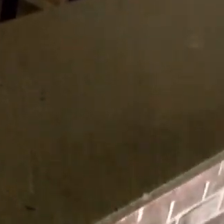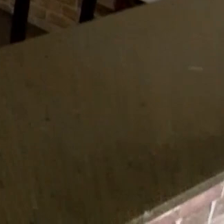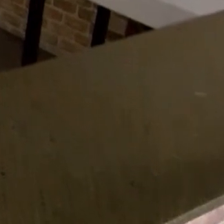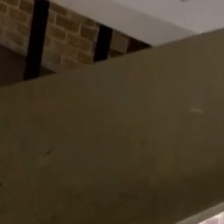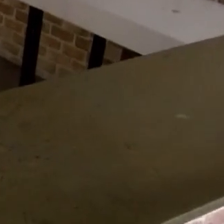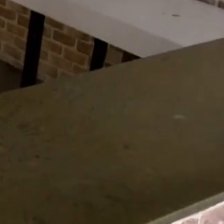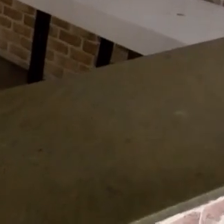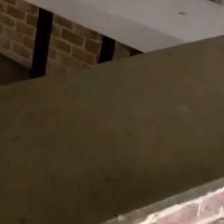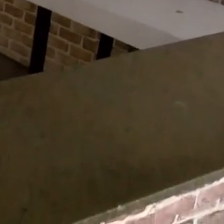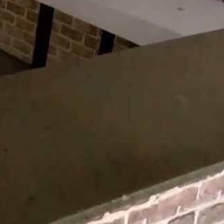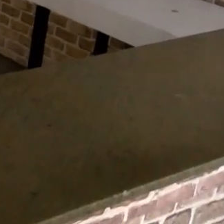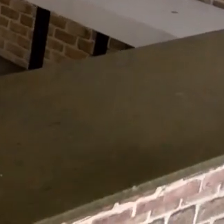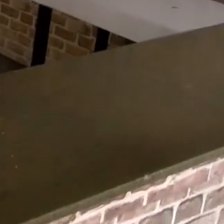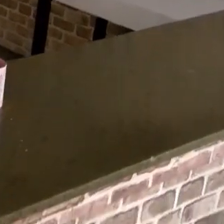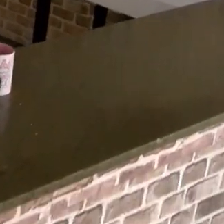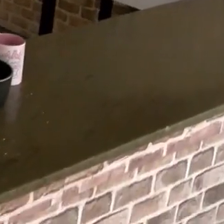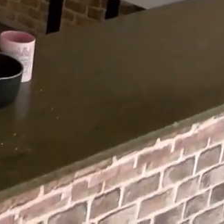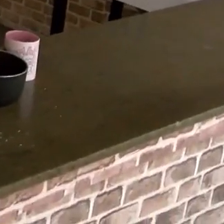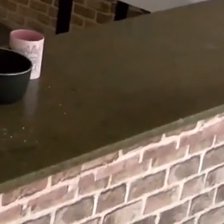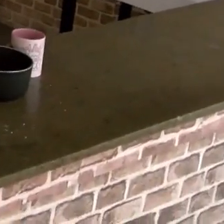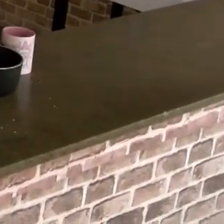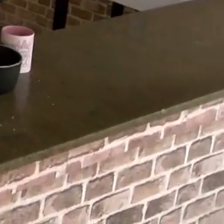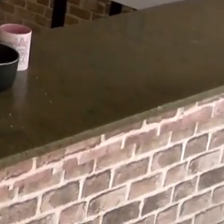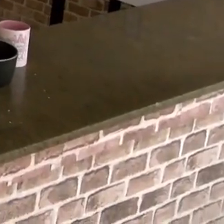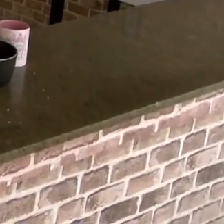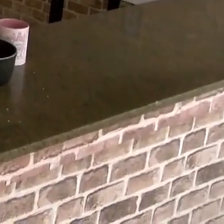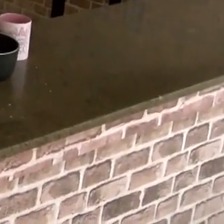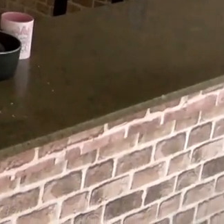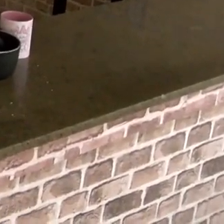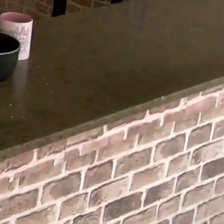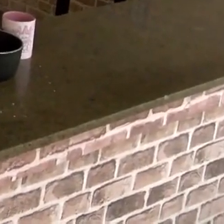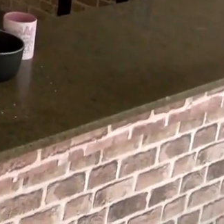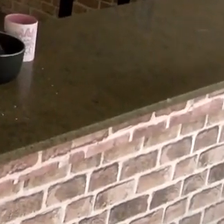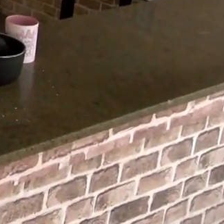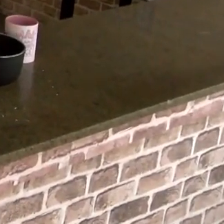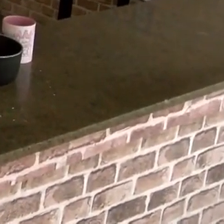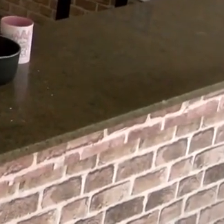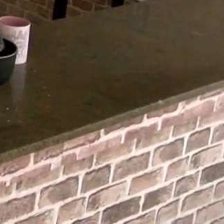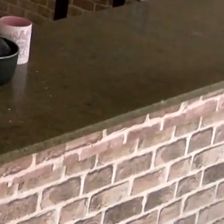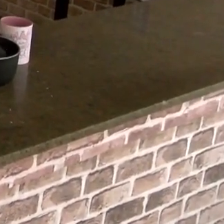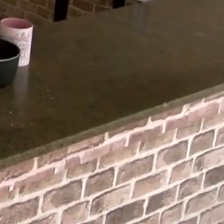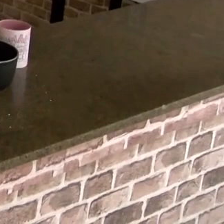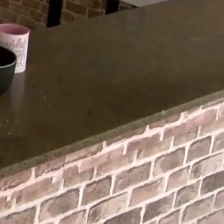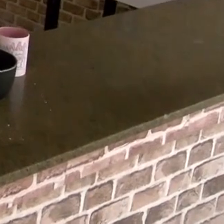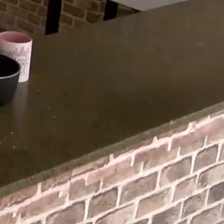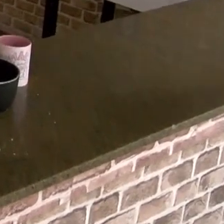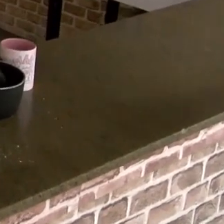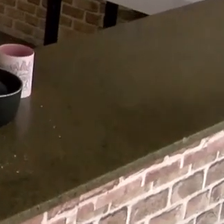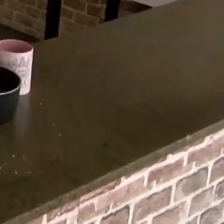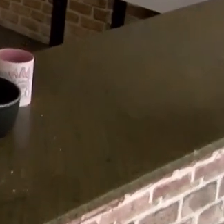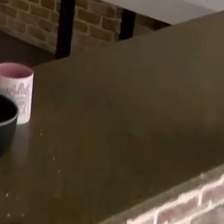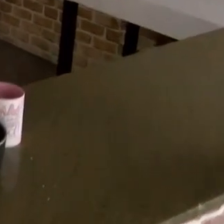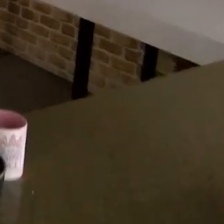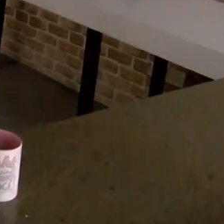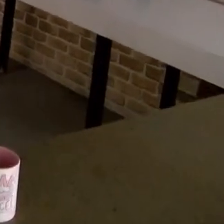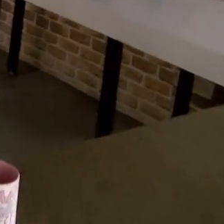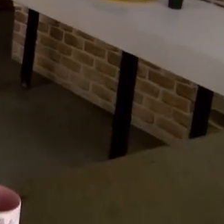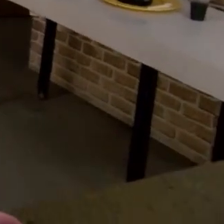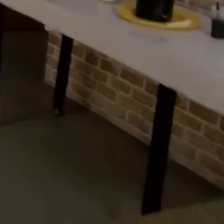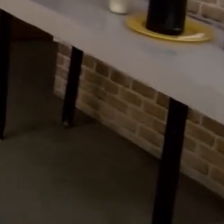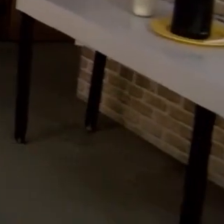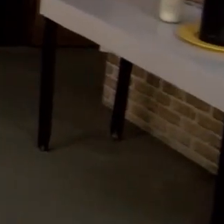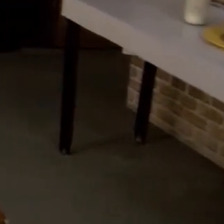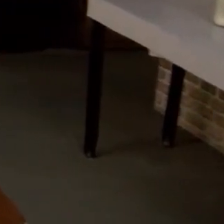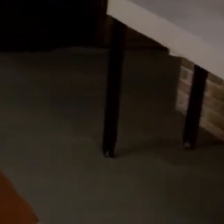Crianças, nesta hora a gente mistura um pouquinho. Mas, professora, vai ficar